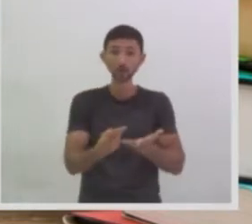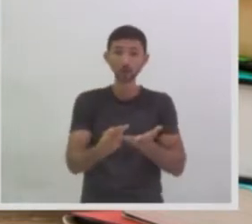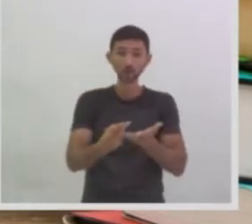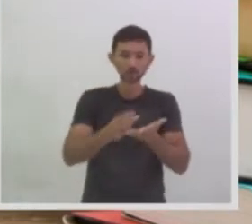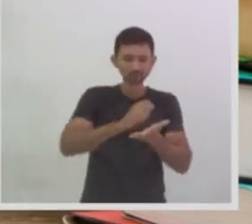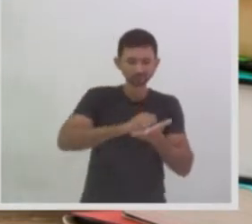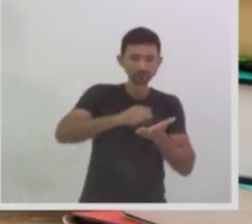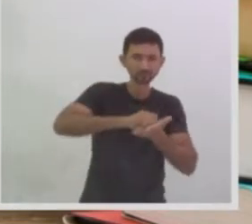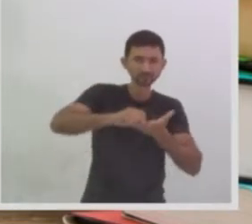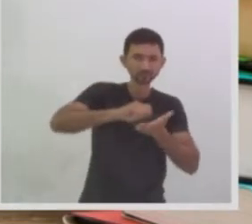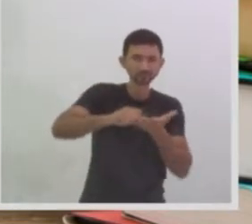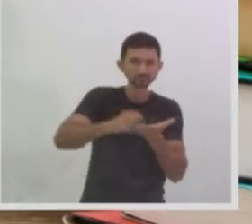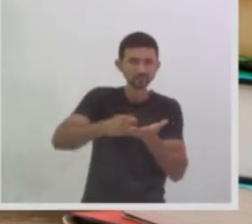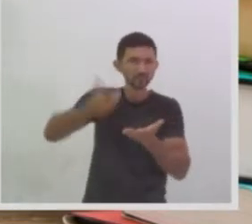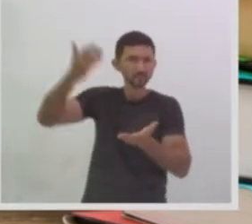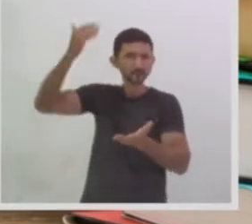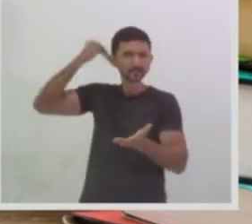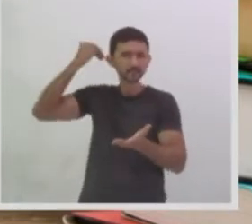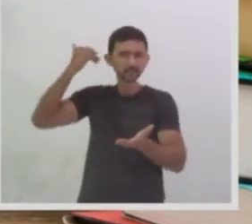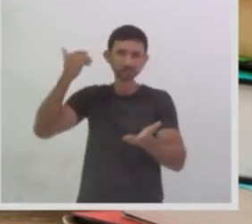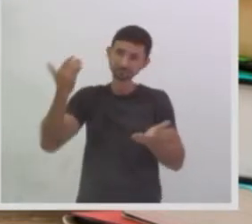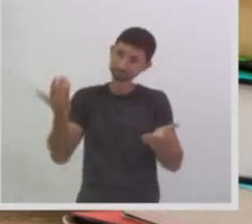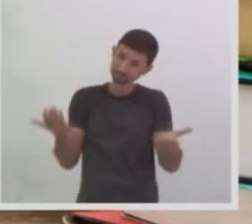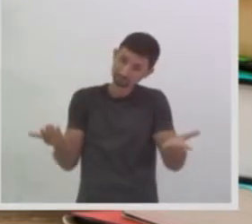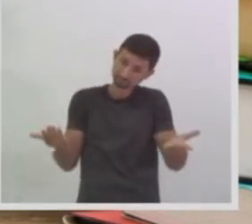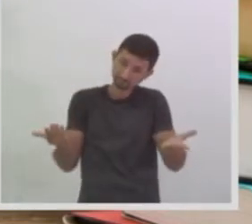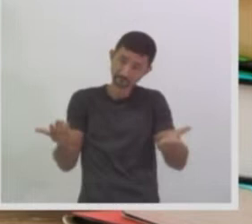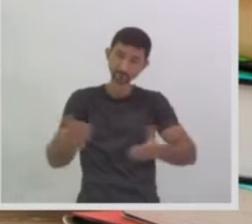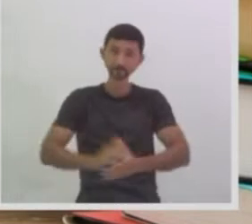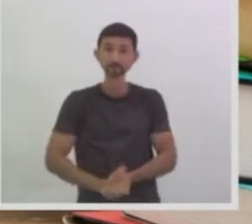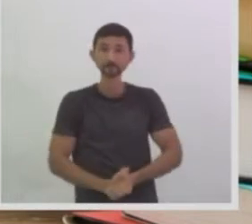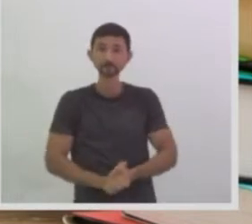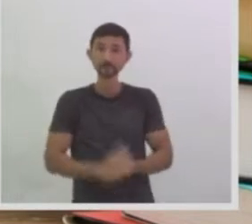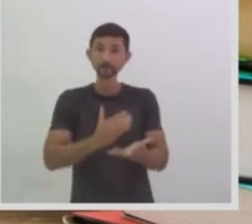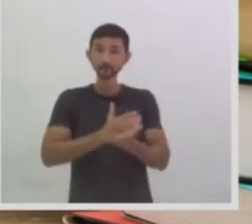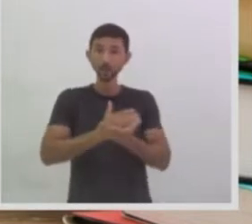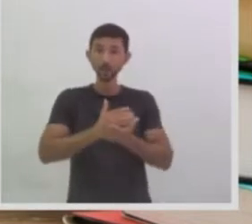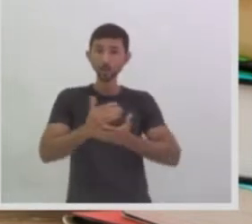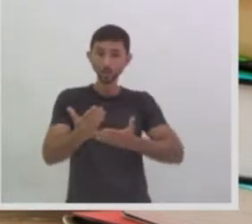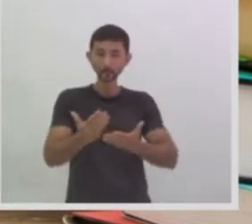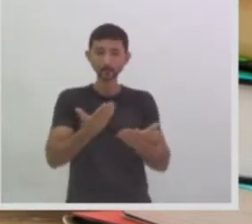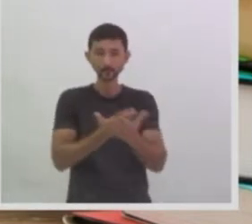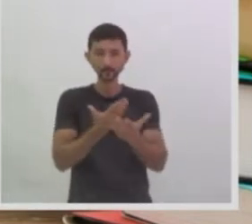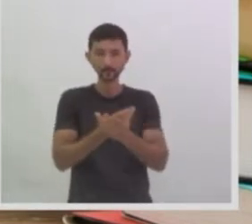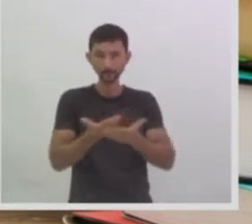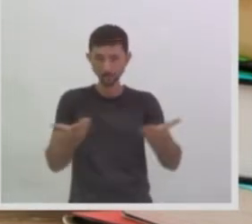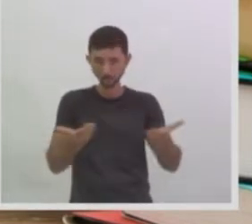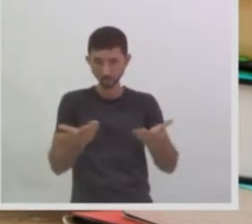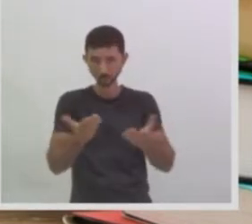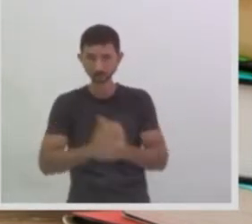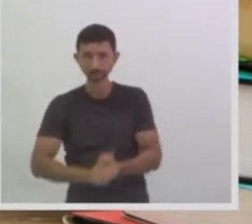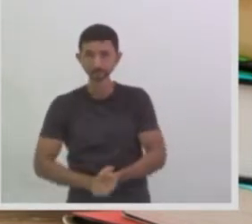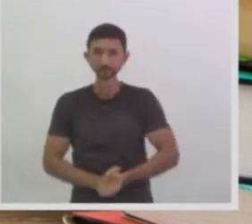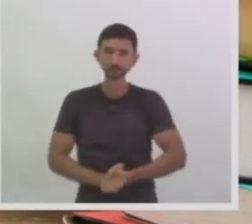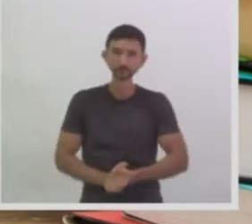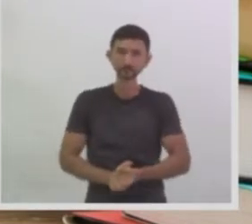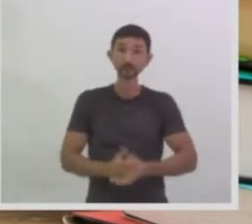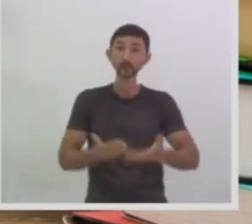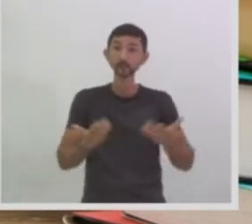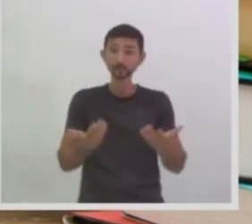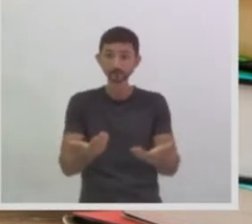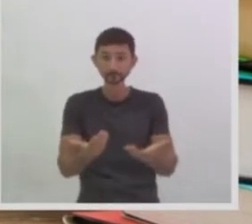passado? Muito bem, vamos para o início da nossa aula, que é